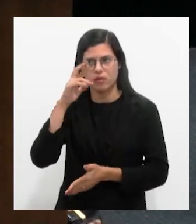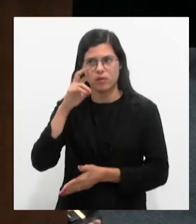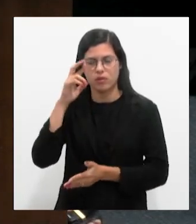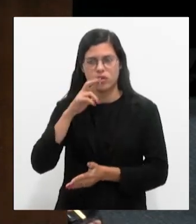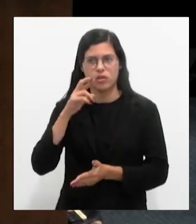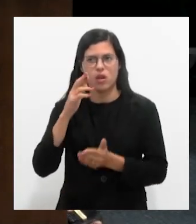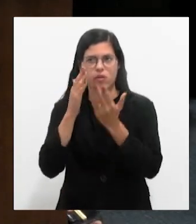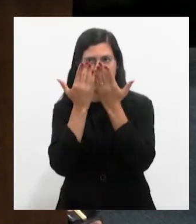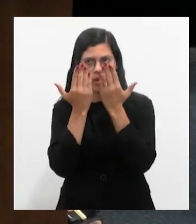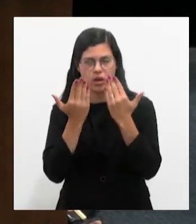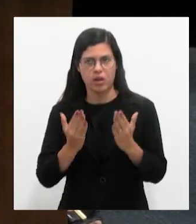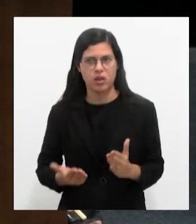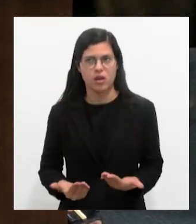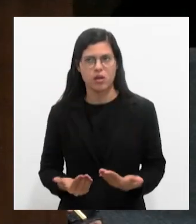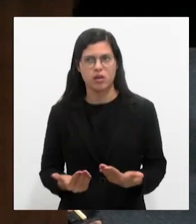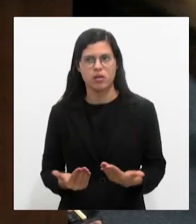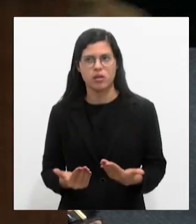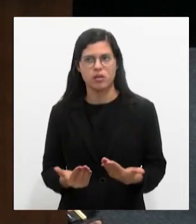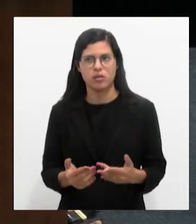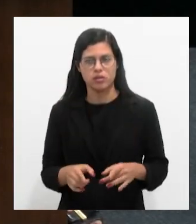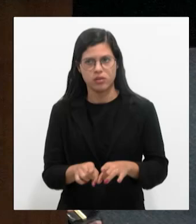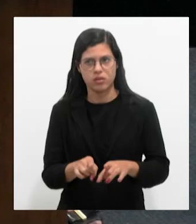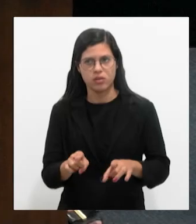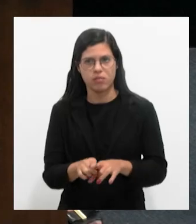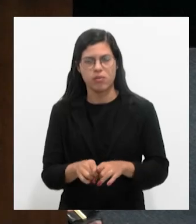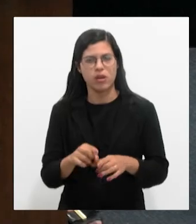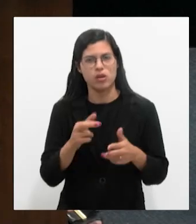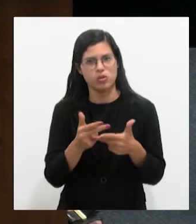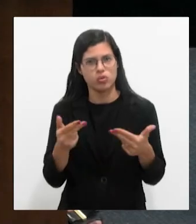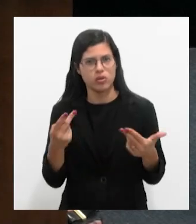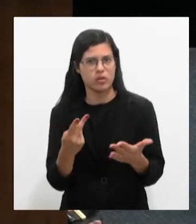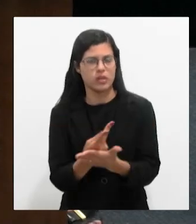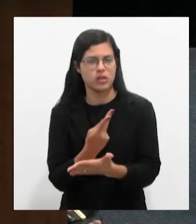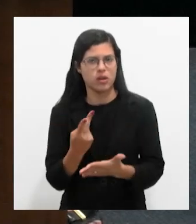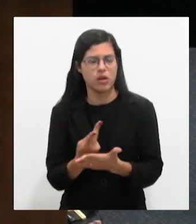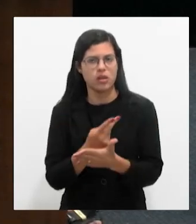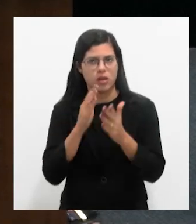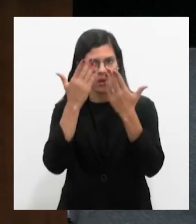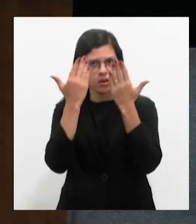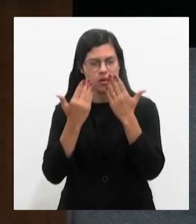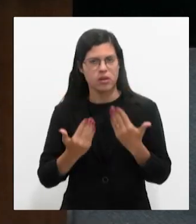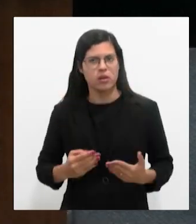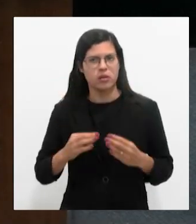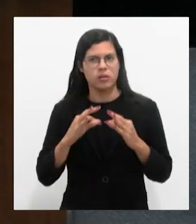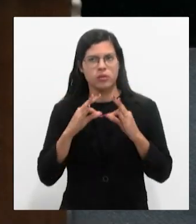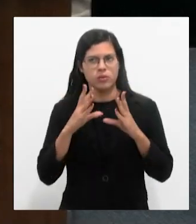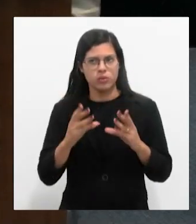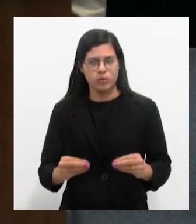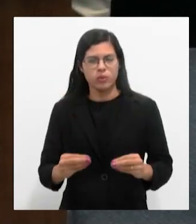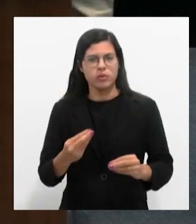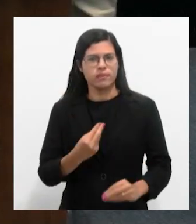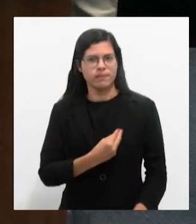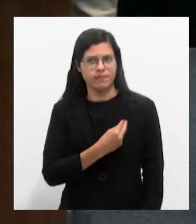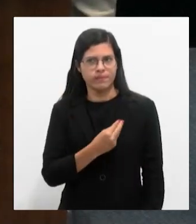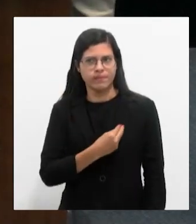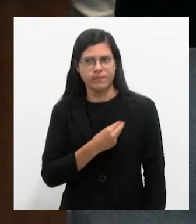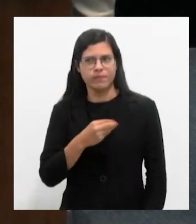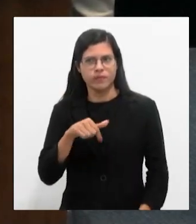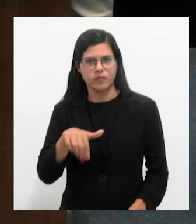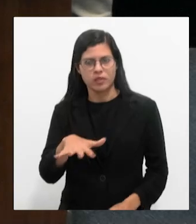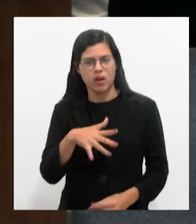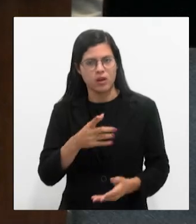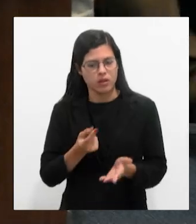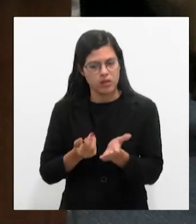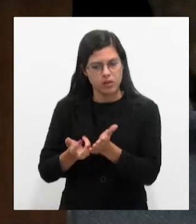analise os autos de infração, que analise todo o cotidiano da tributação